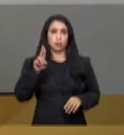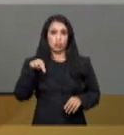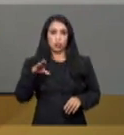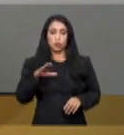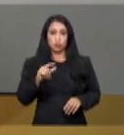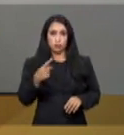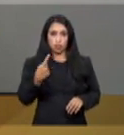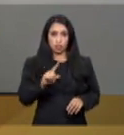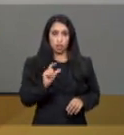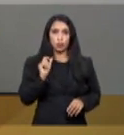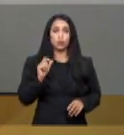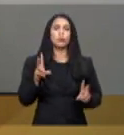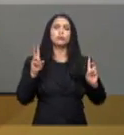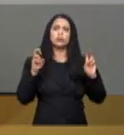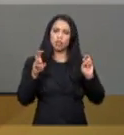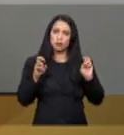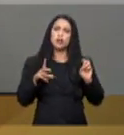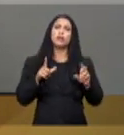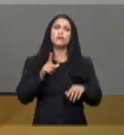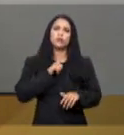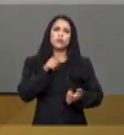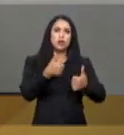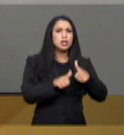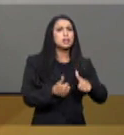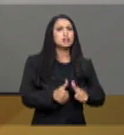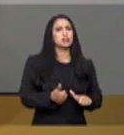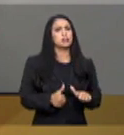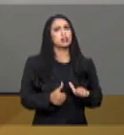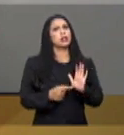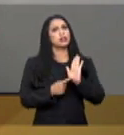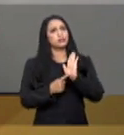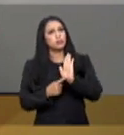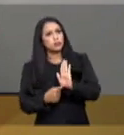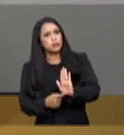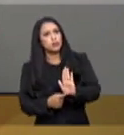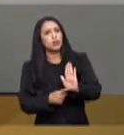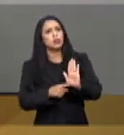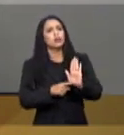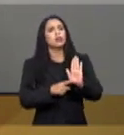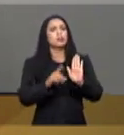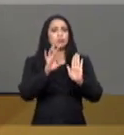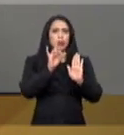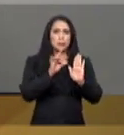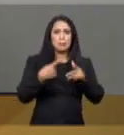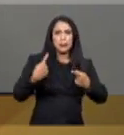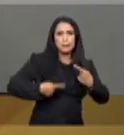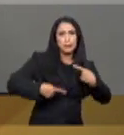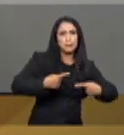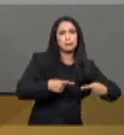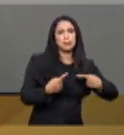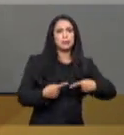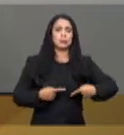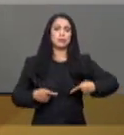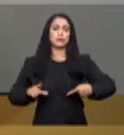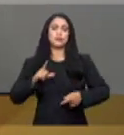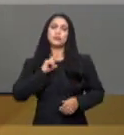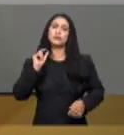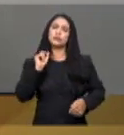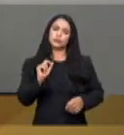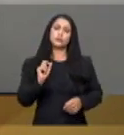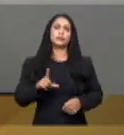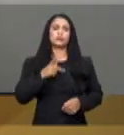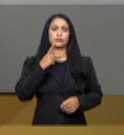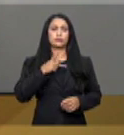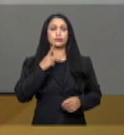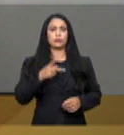a questão foi considerada, foi expressamente cuidada nos debates, tendo sido mencionado até de